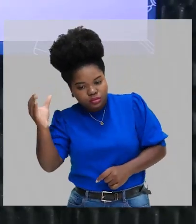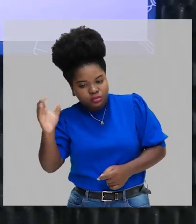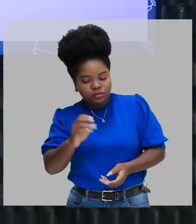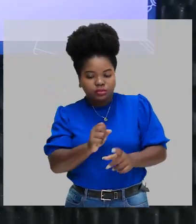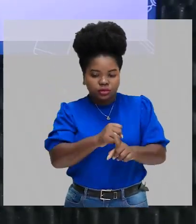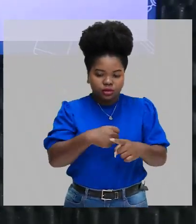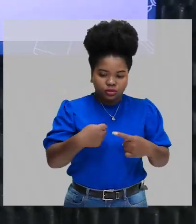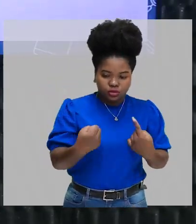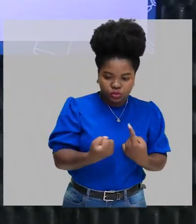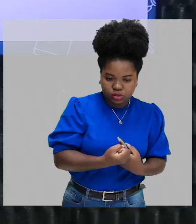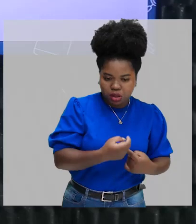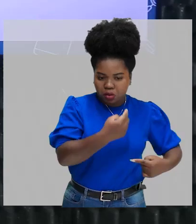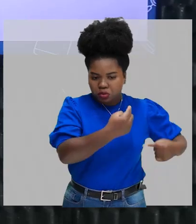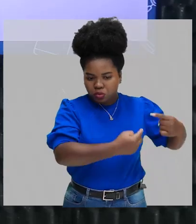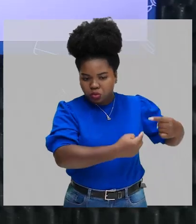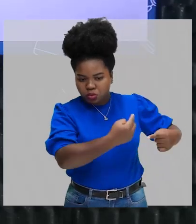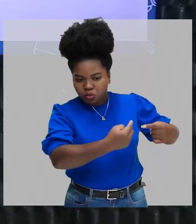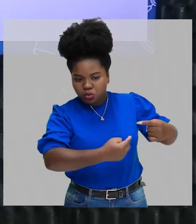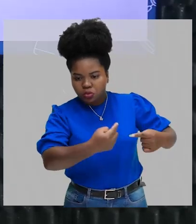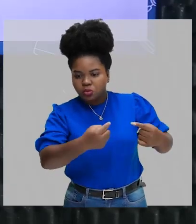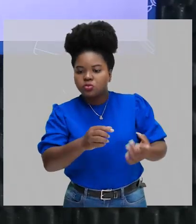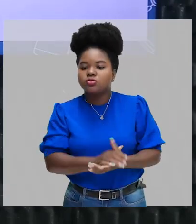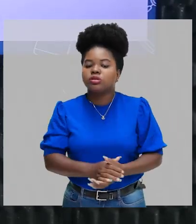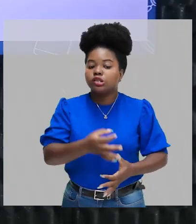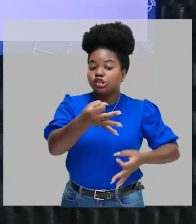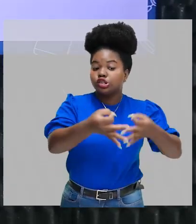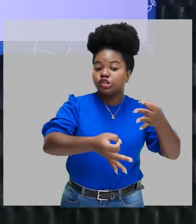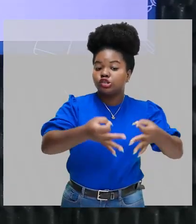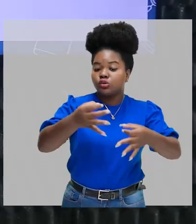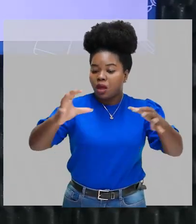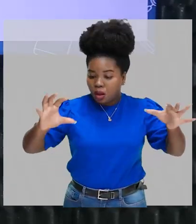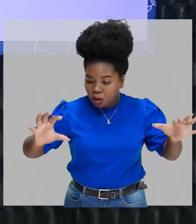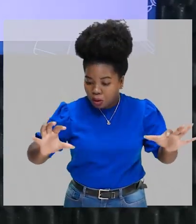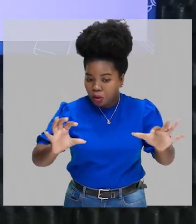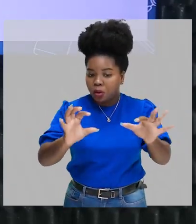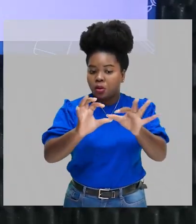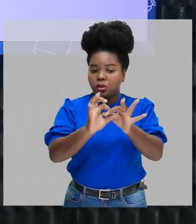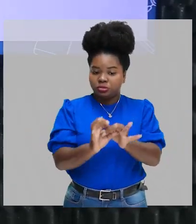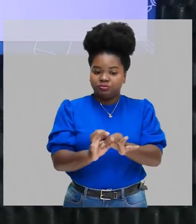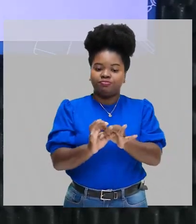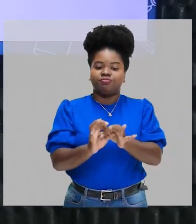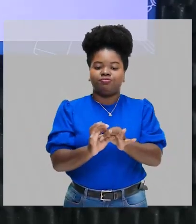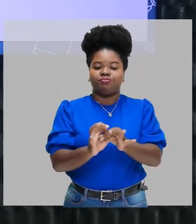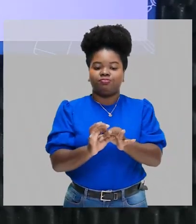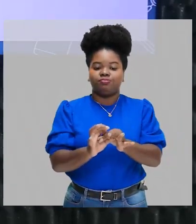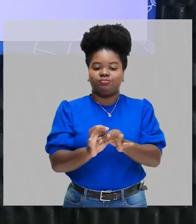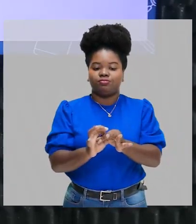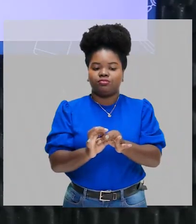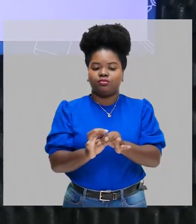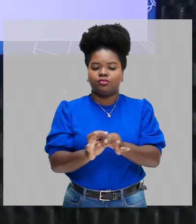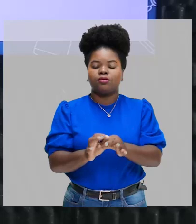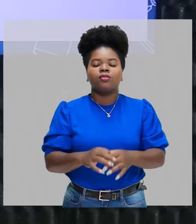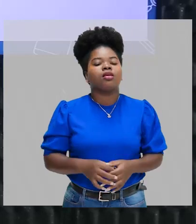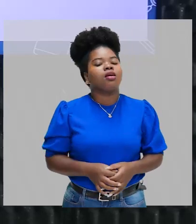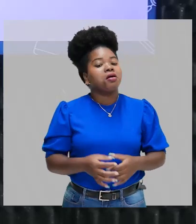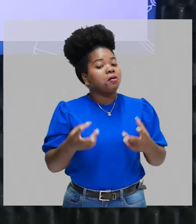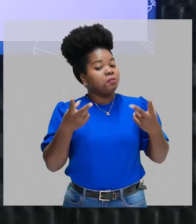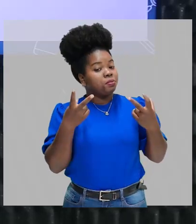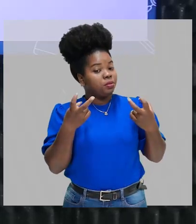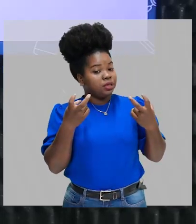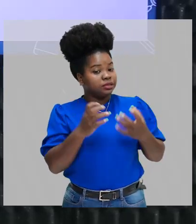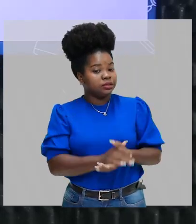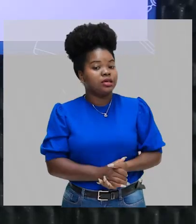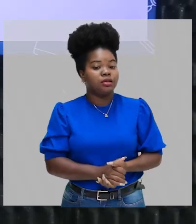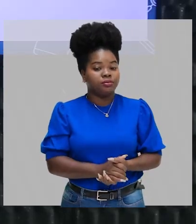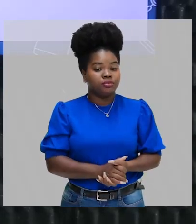políticas e jurídicas interligadas de maneira muito complexa. Percebe então que